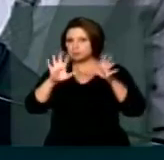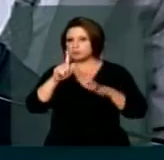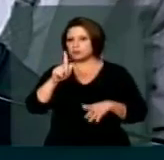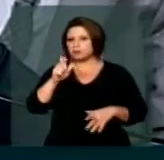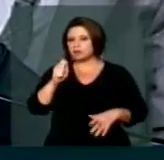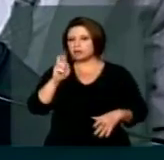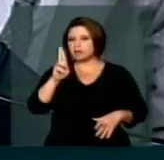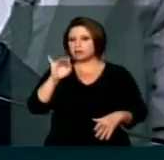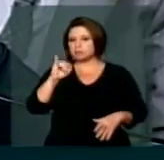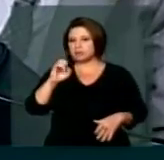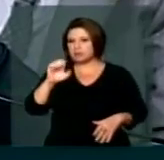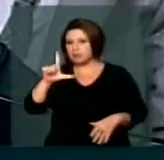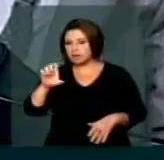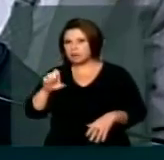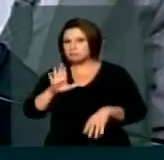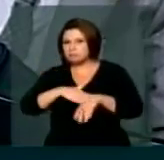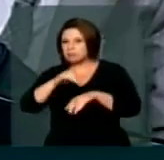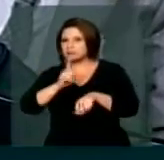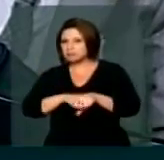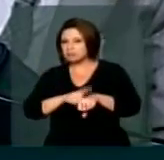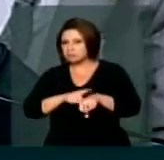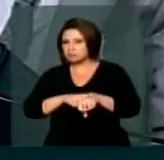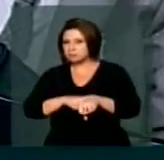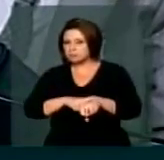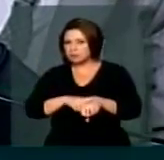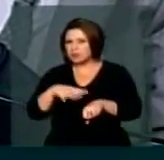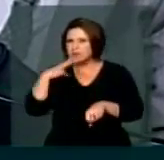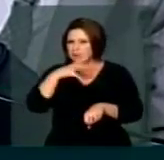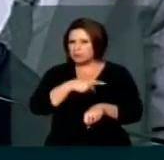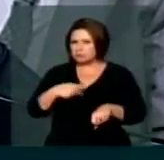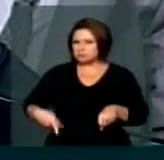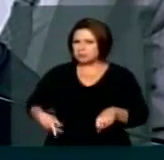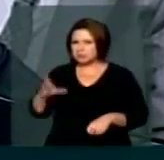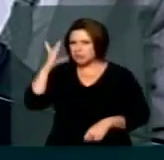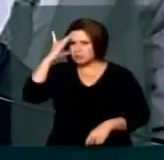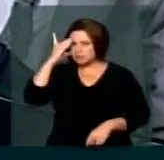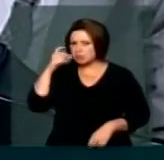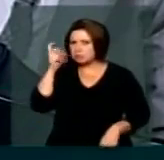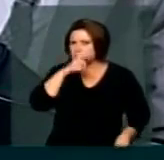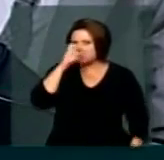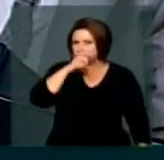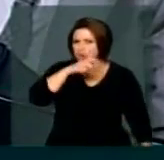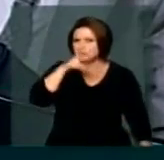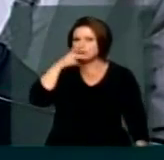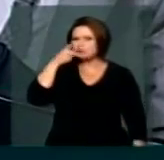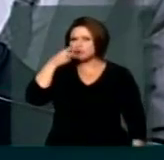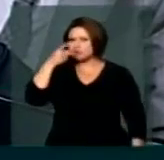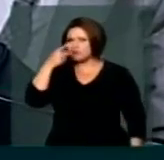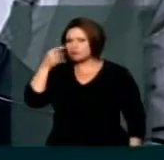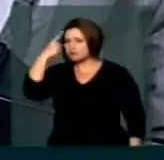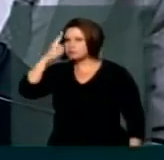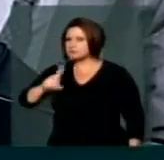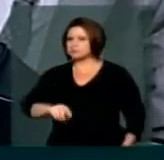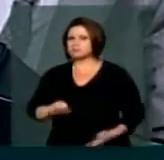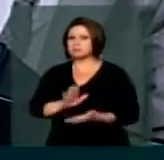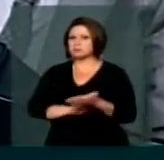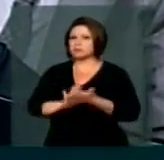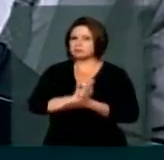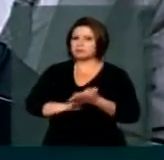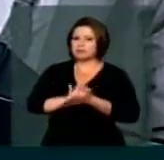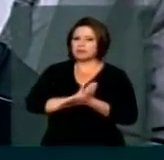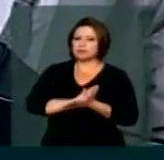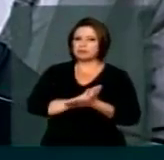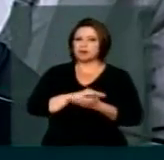um tempo. Você acha que a presidente Dilma mentiu essa semana quando disse que não tinha informação de nada? Ou quando